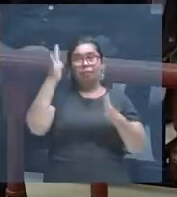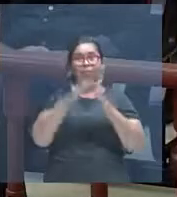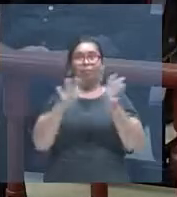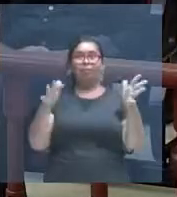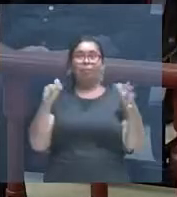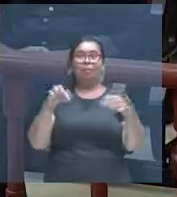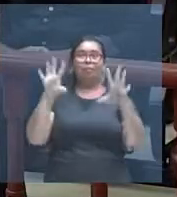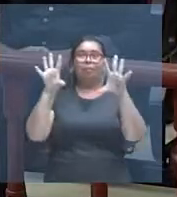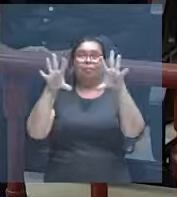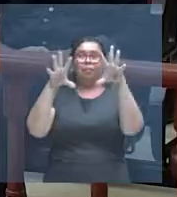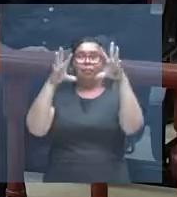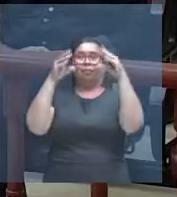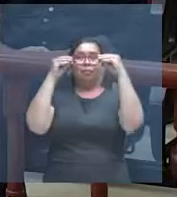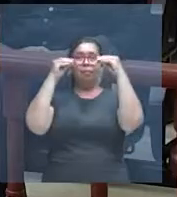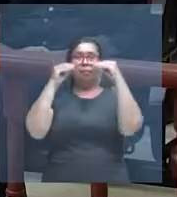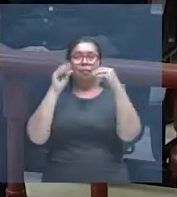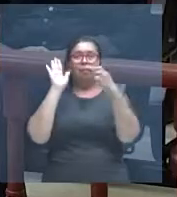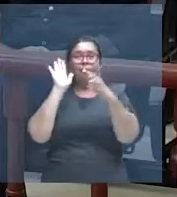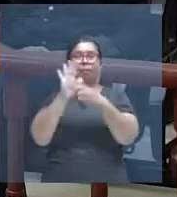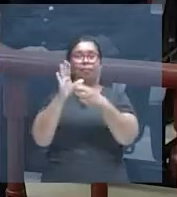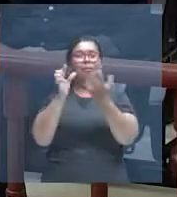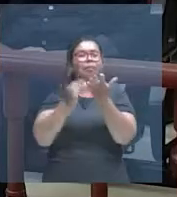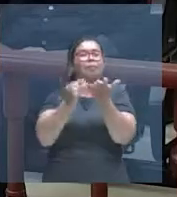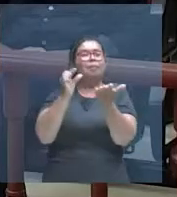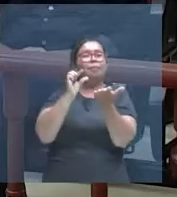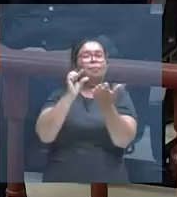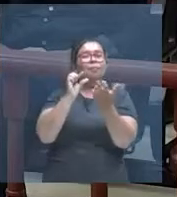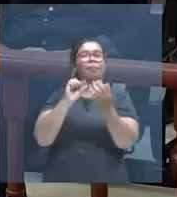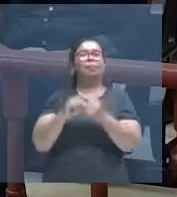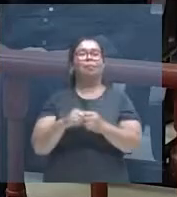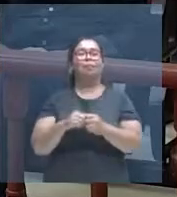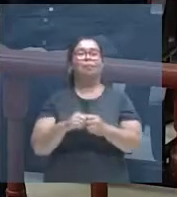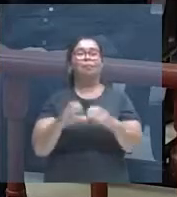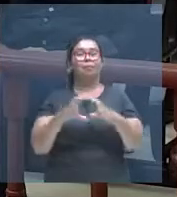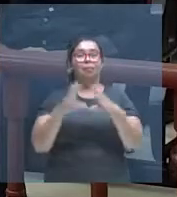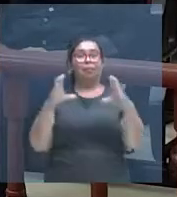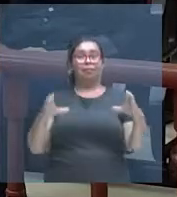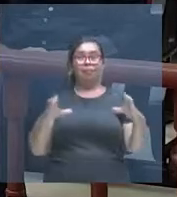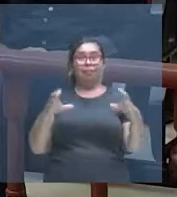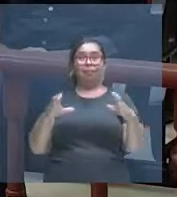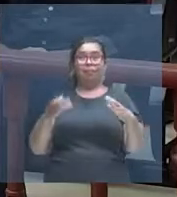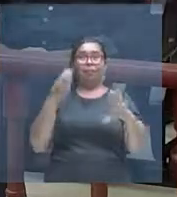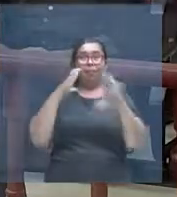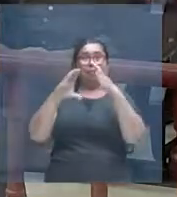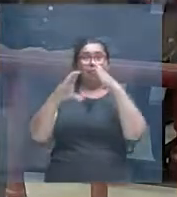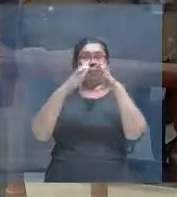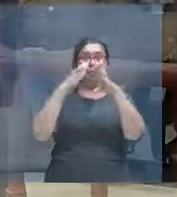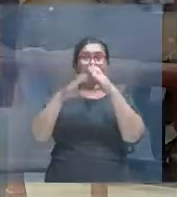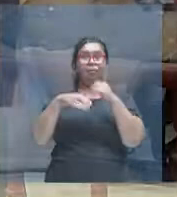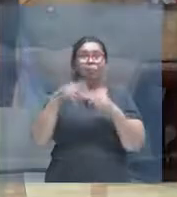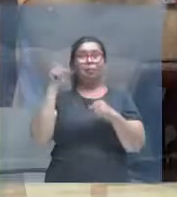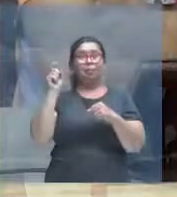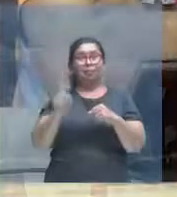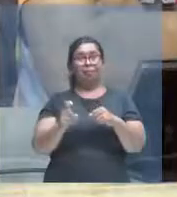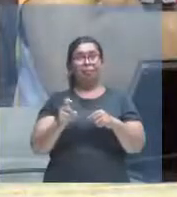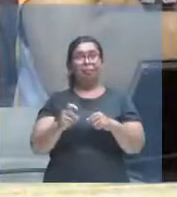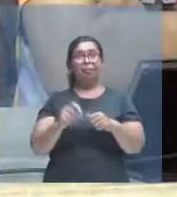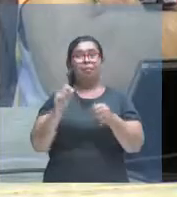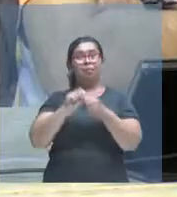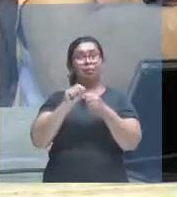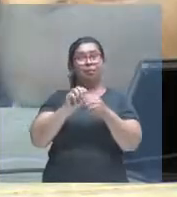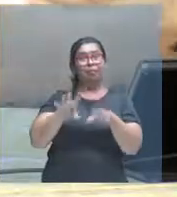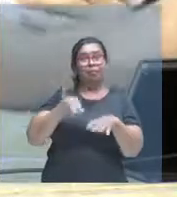noite, representando uma pequena parte da grande escola de músicos formada pelo João Baiano,